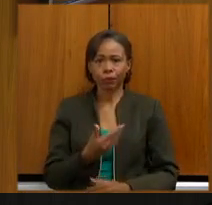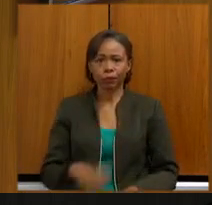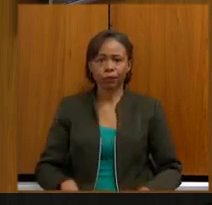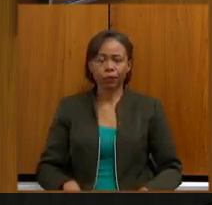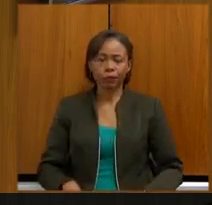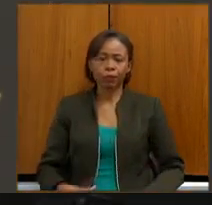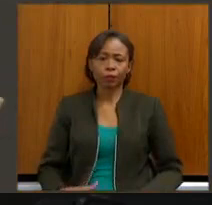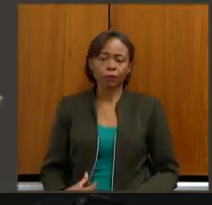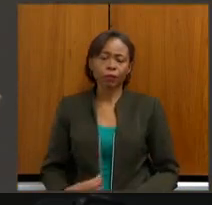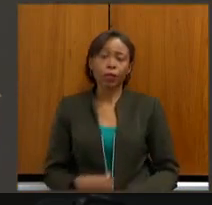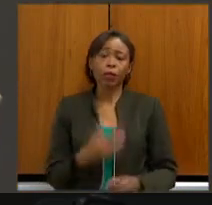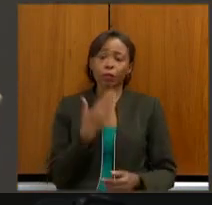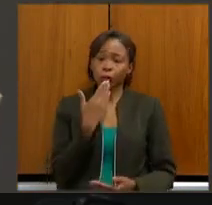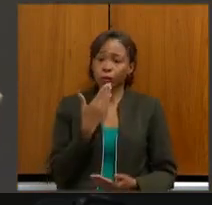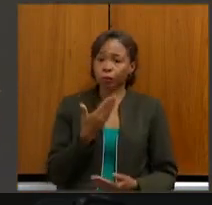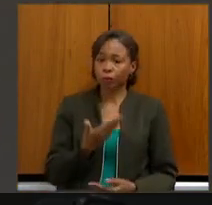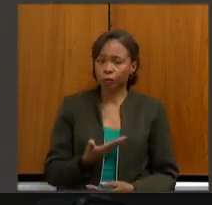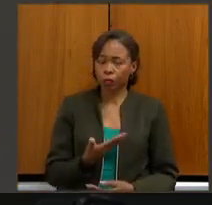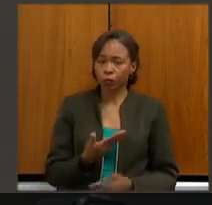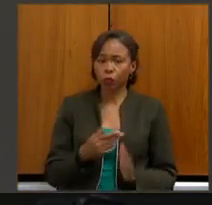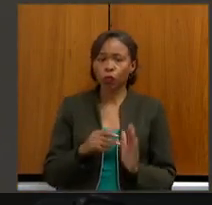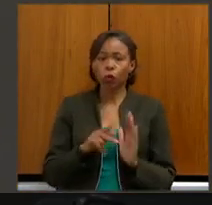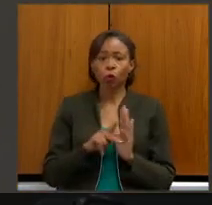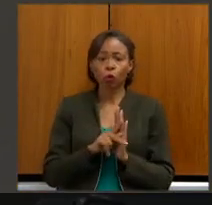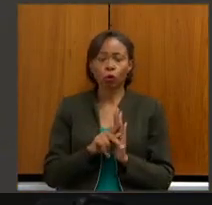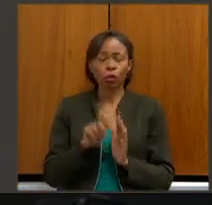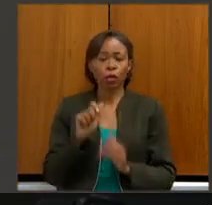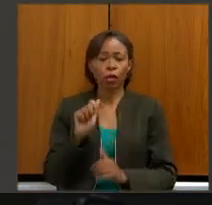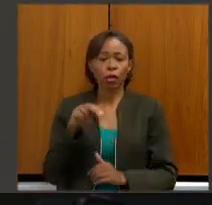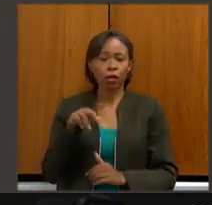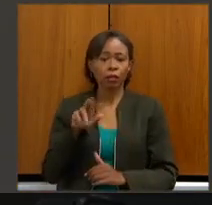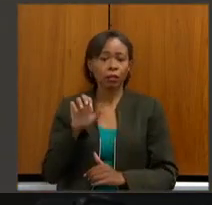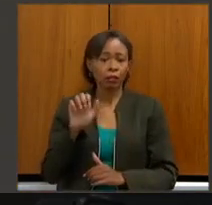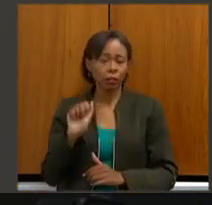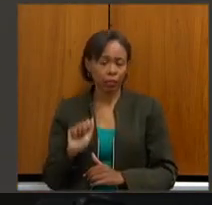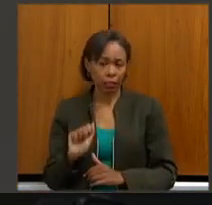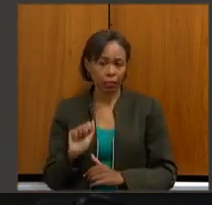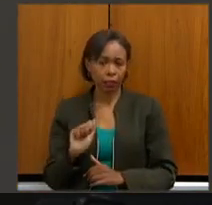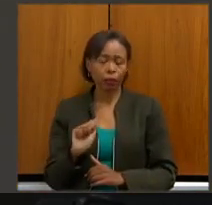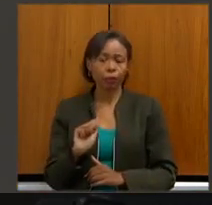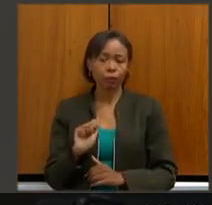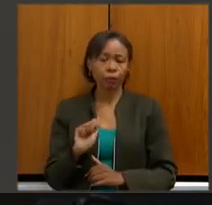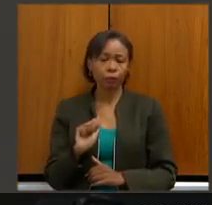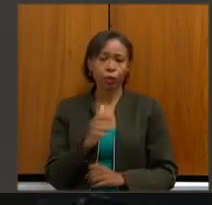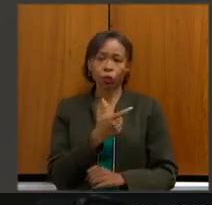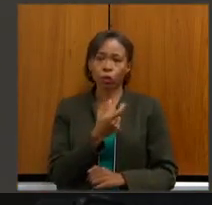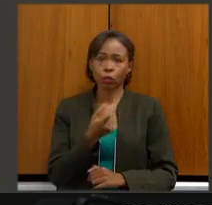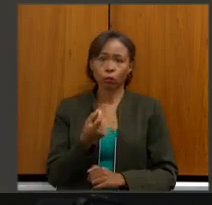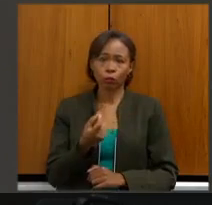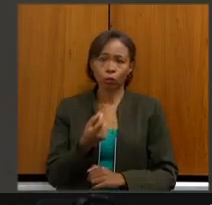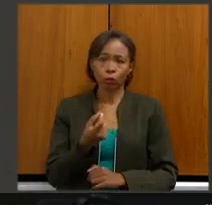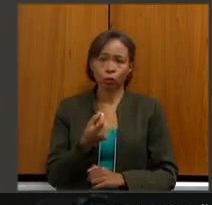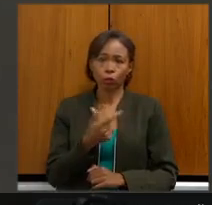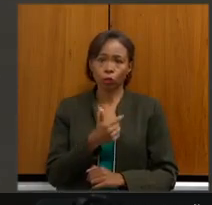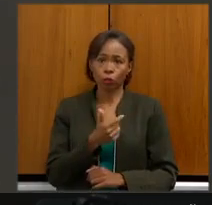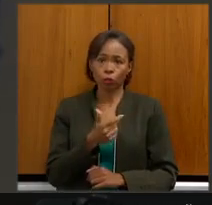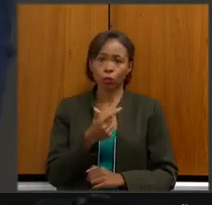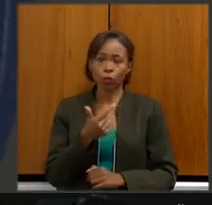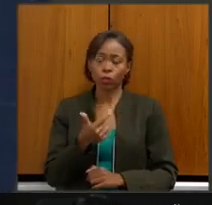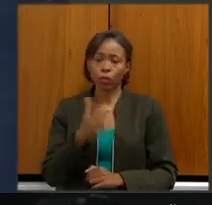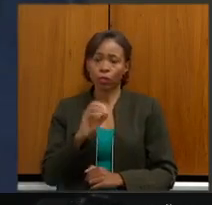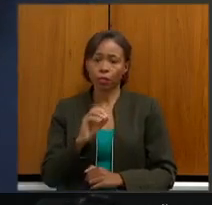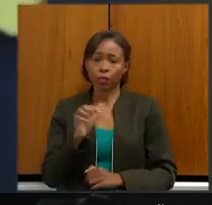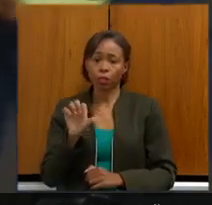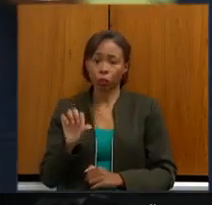o requerimento de autoria do deputado André de Jesus de número 12109 2022 requer que seja